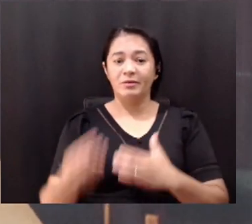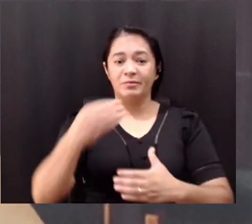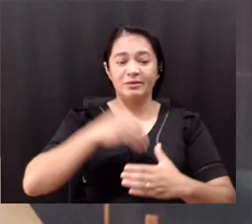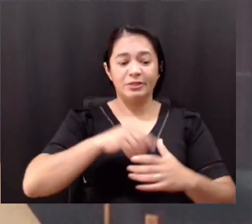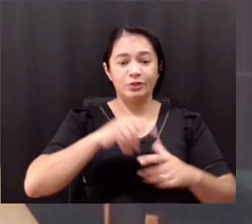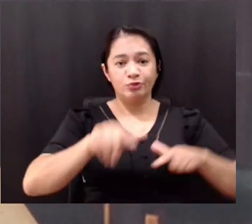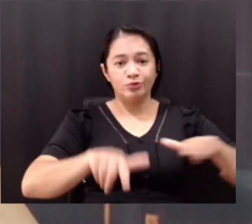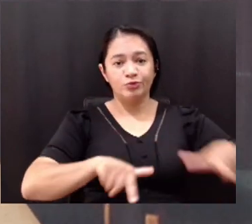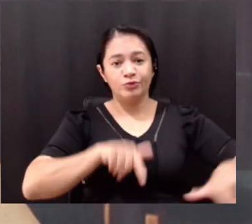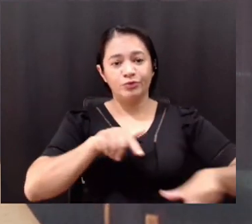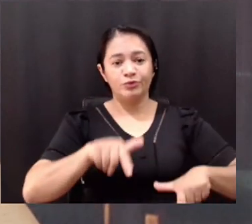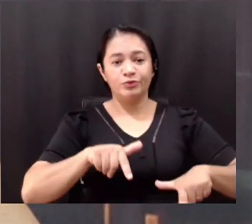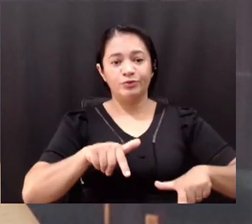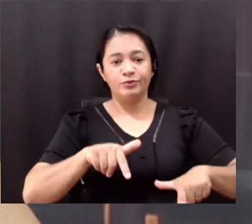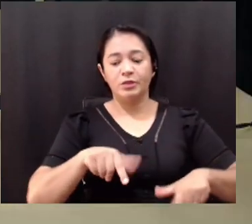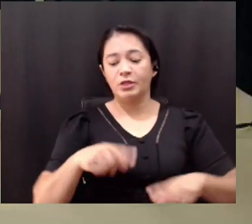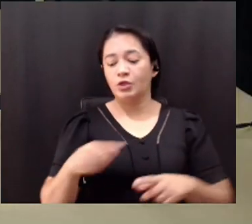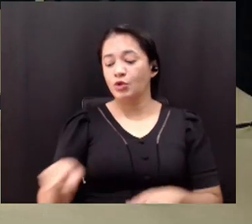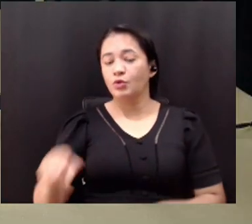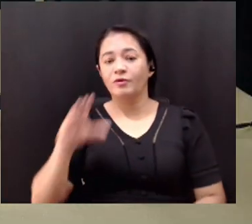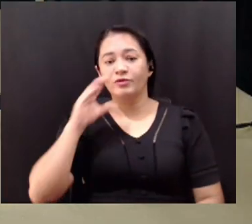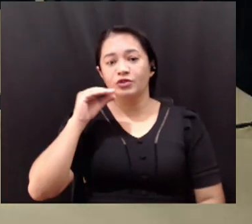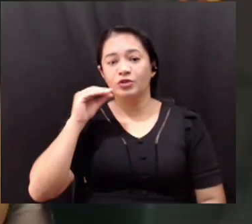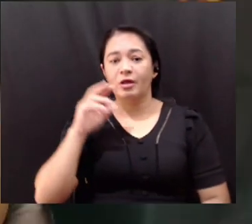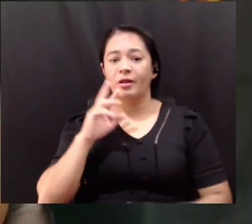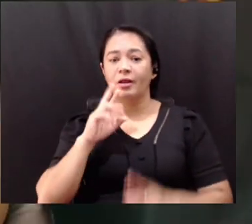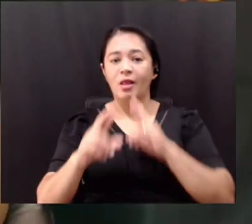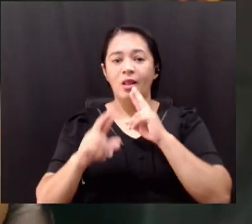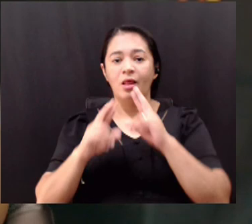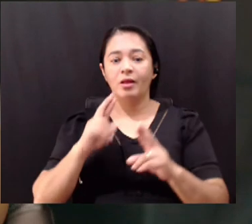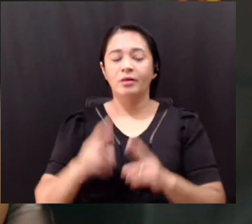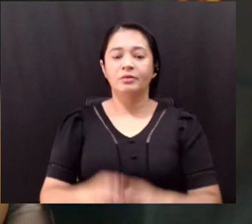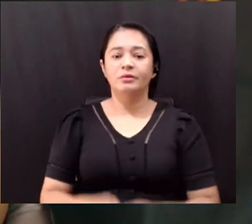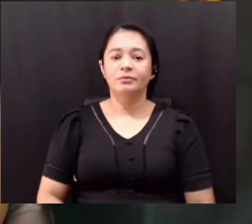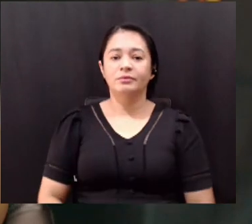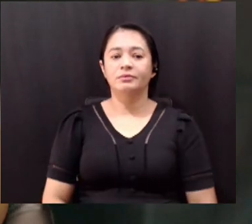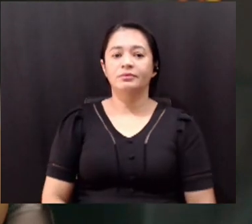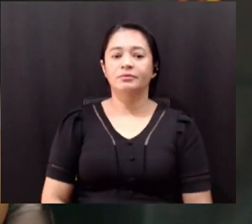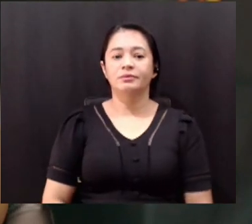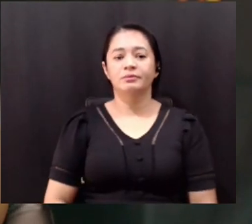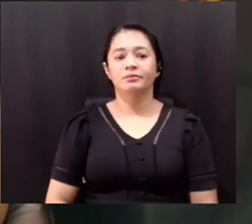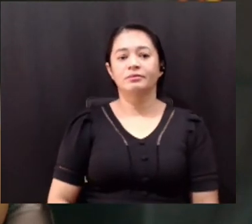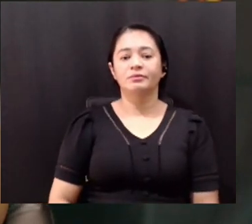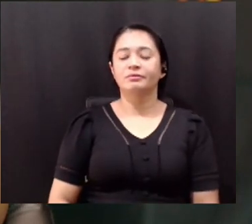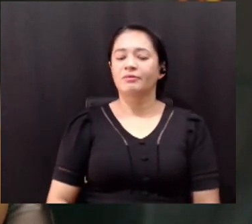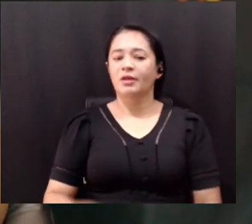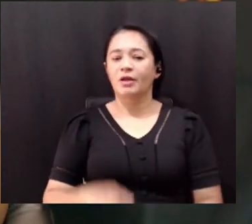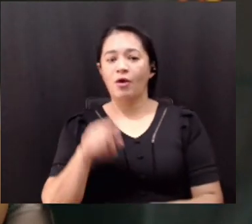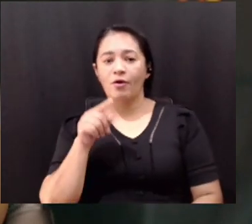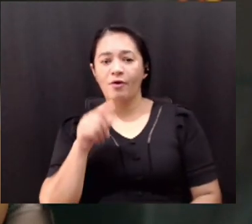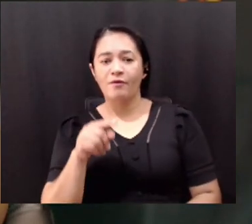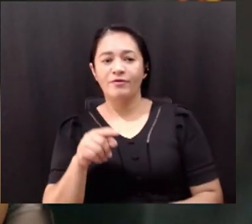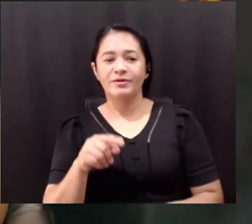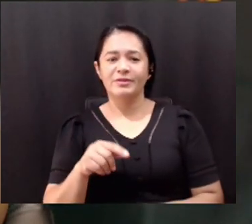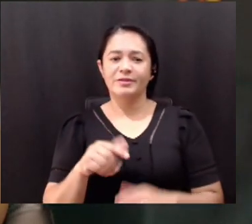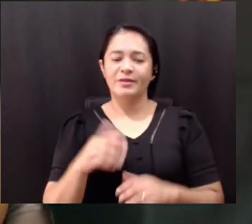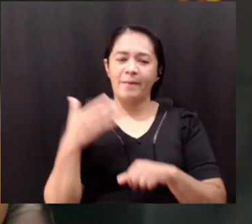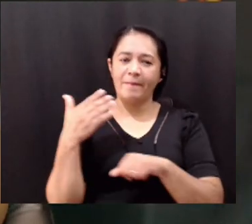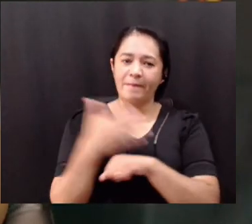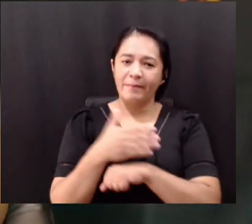os funcionários estão reclamando. Tá certo. Você participando com a gente, nós agradecemos a sua participação, a sua